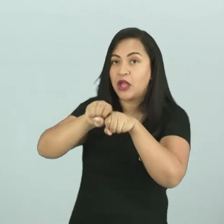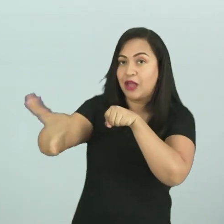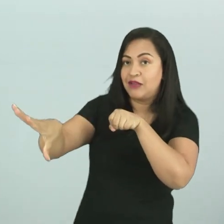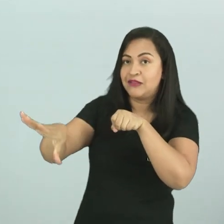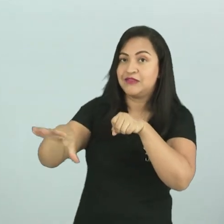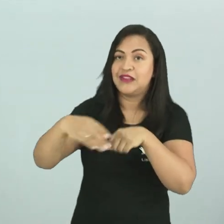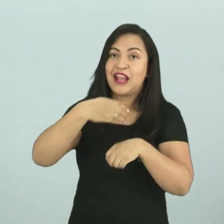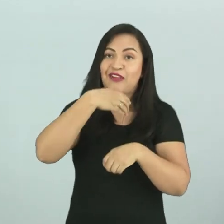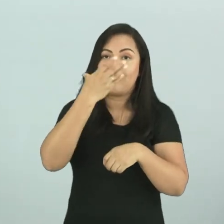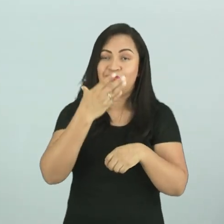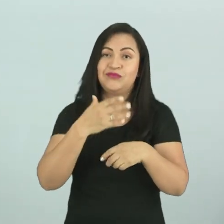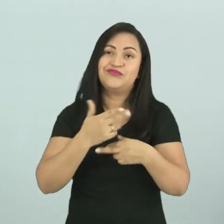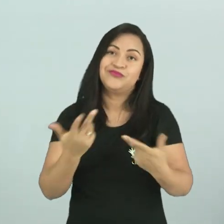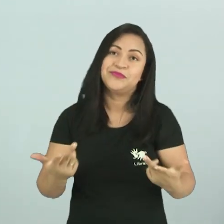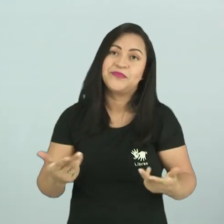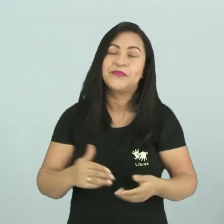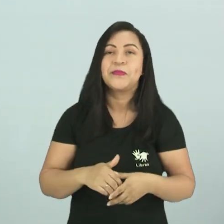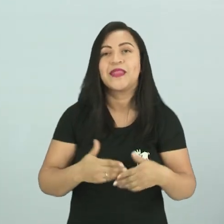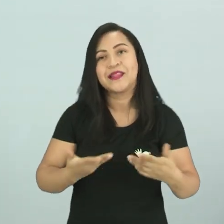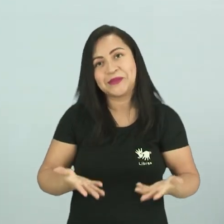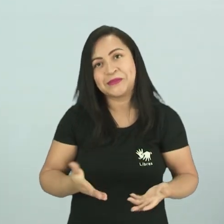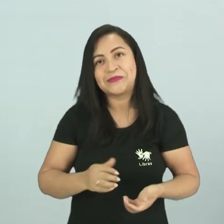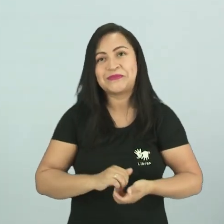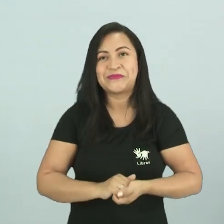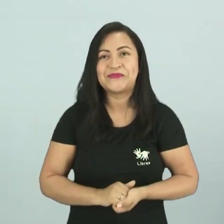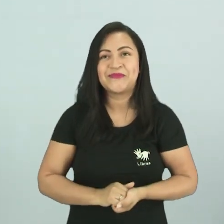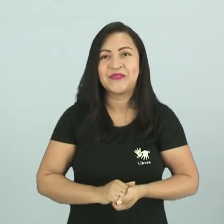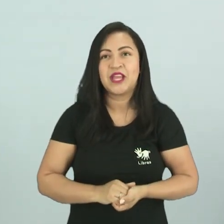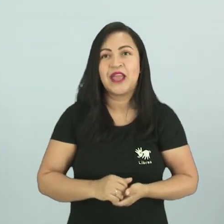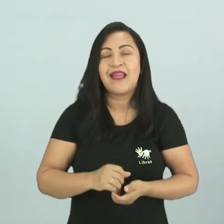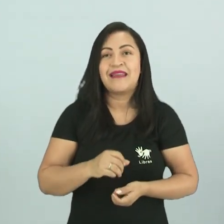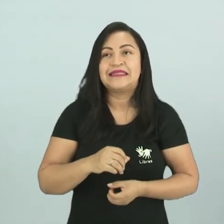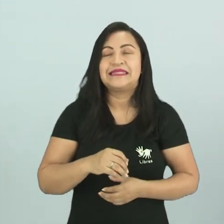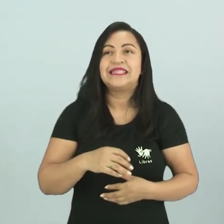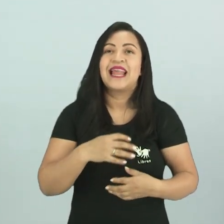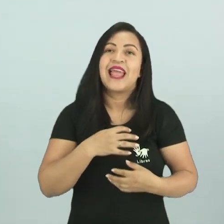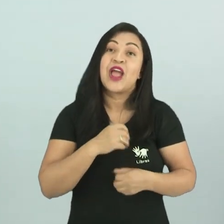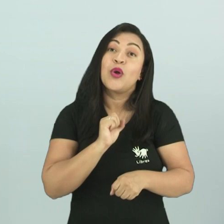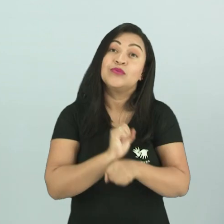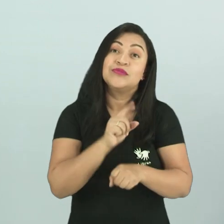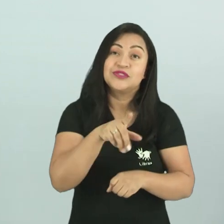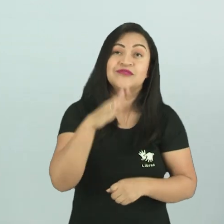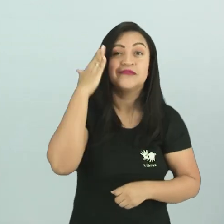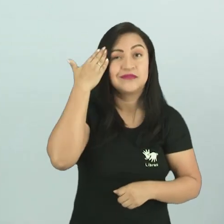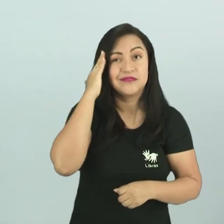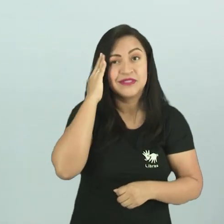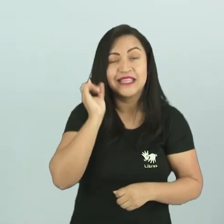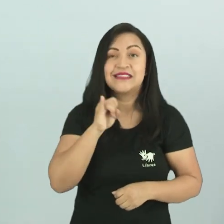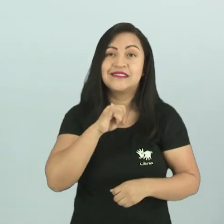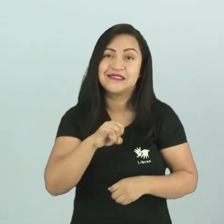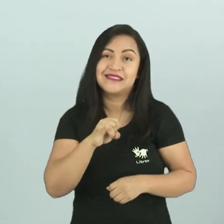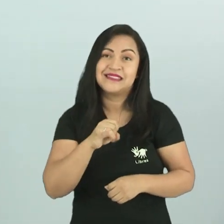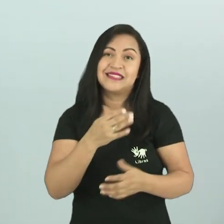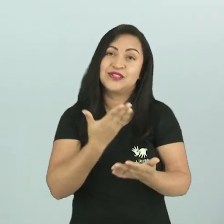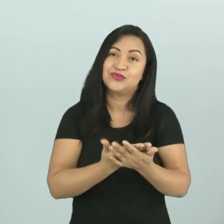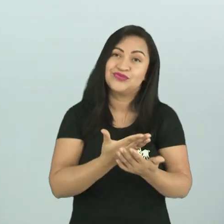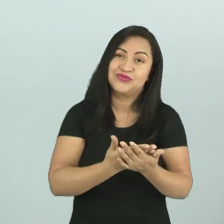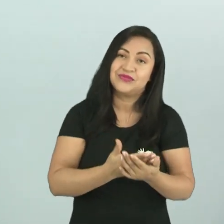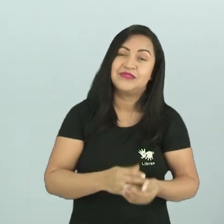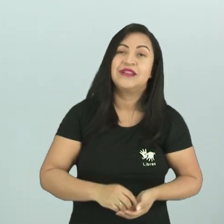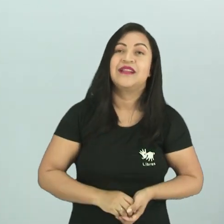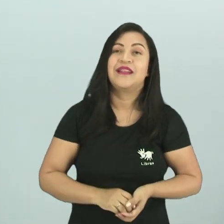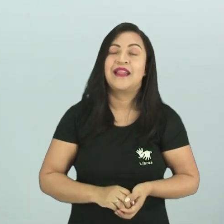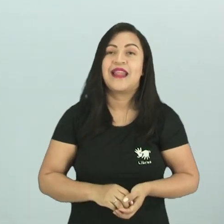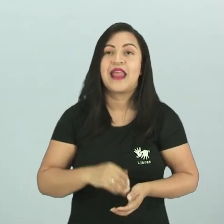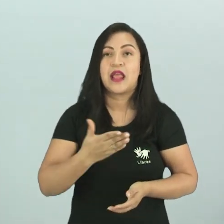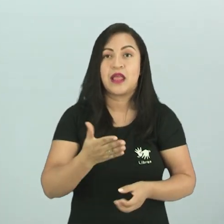fruta, tá? Bom, pessoal, eu espero que vocês tenham compreendido. Se vocês quiserem assistir novamente essa aula